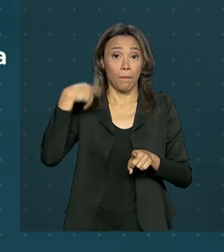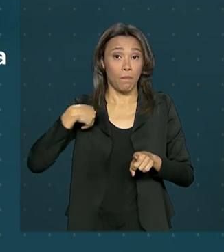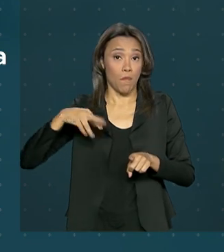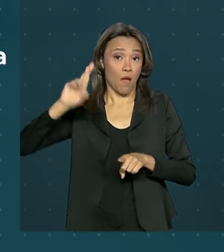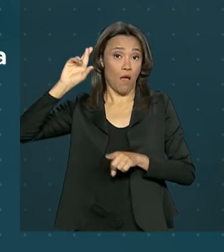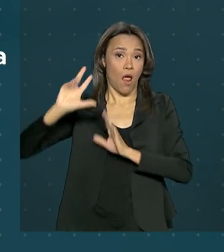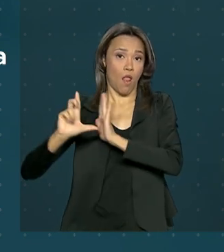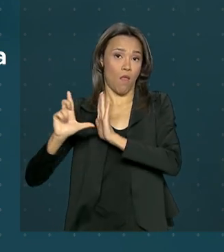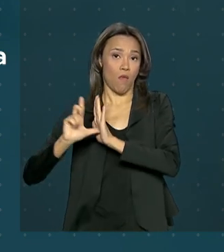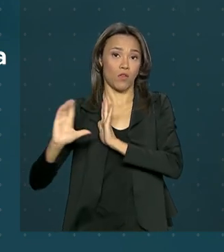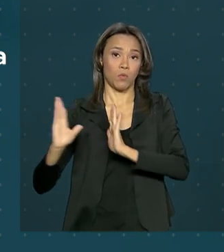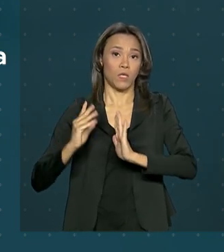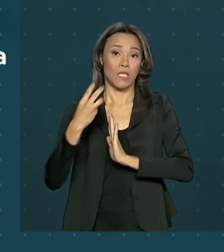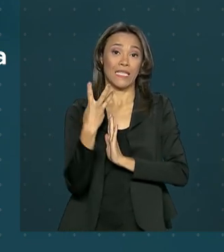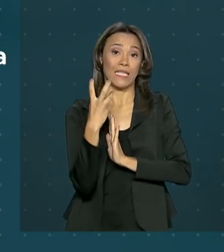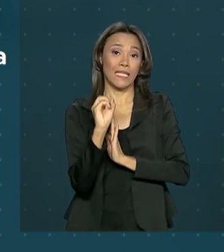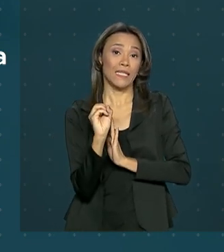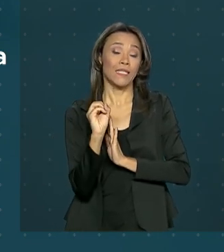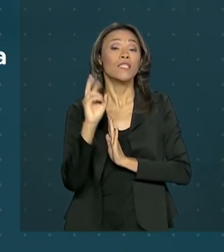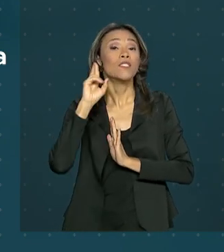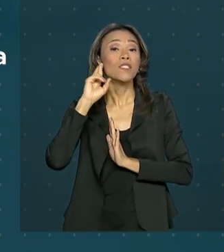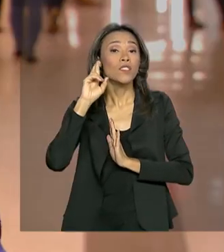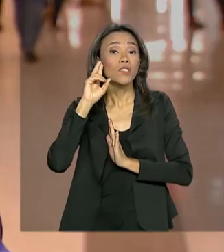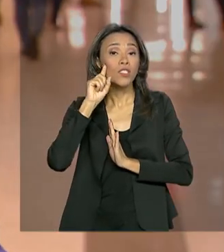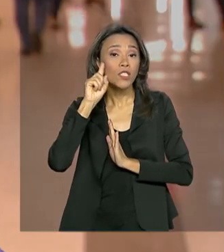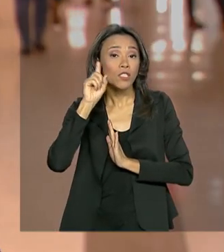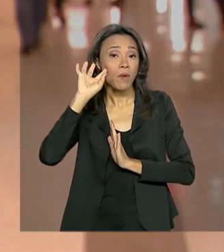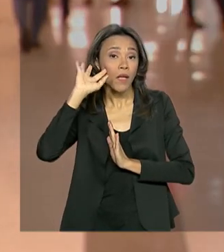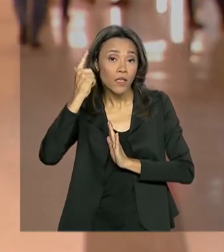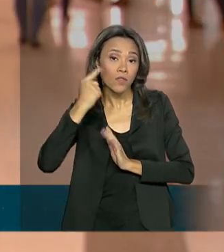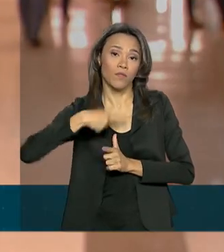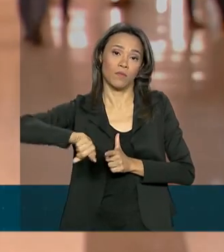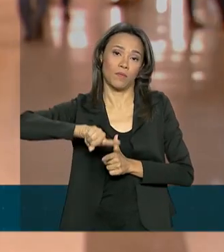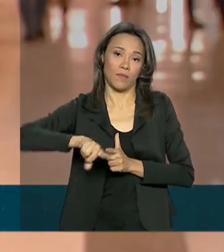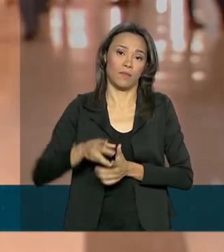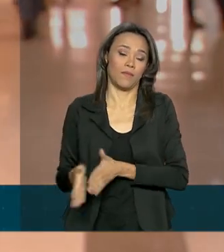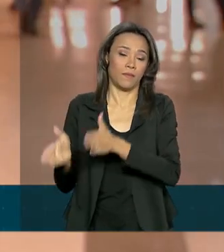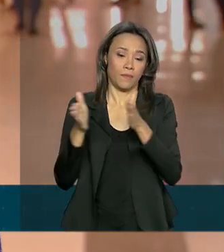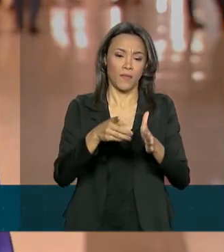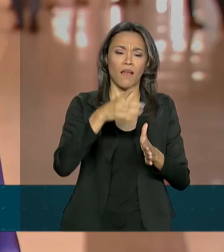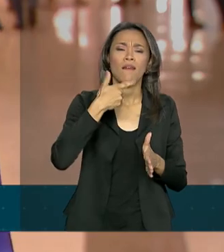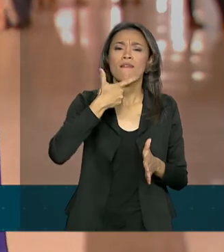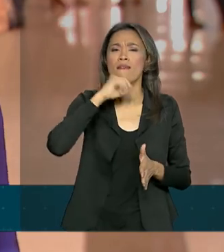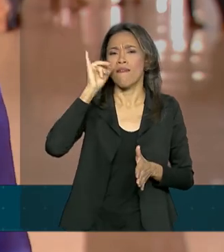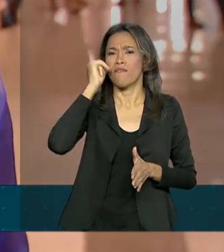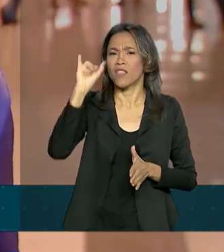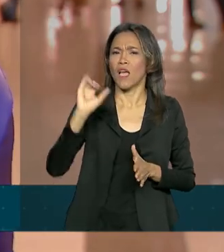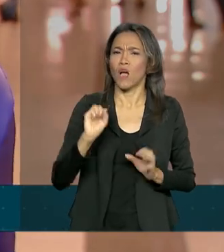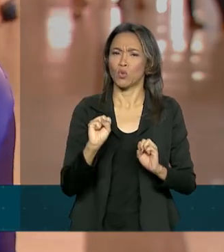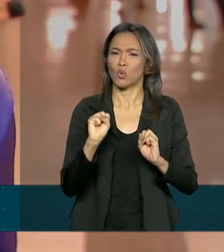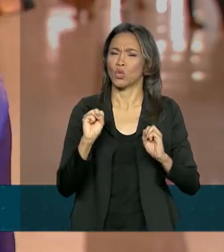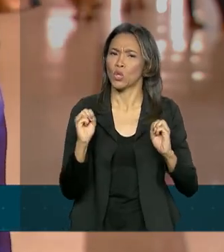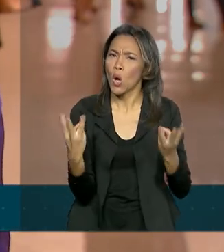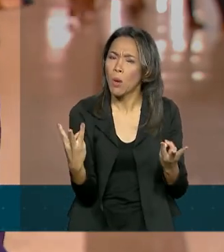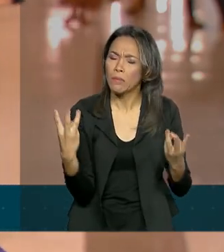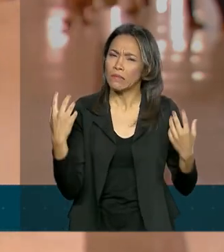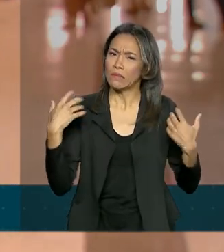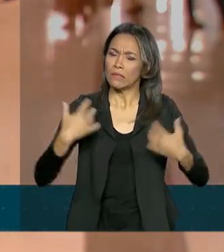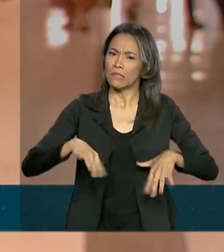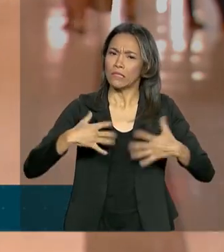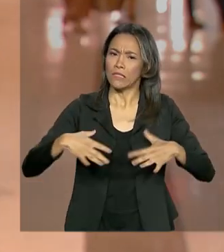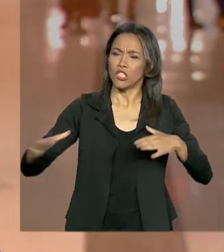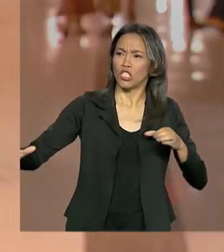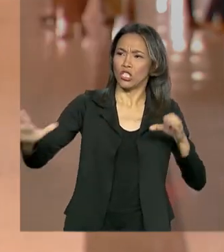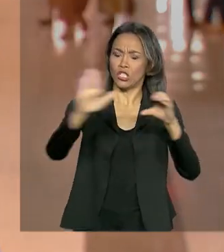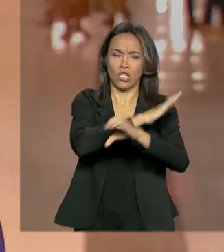30 dias para reparar o produto quem preferir evitar os shoppings geralmente cheio no fim do ano e comprou pela internet